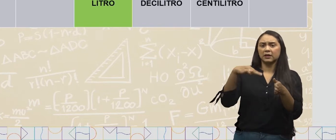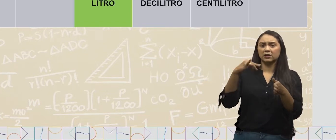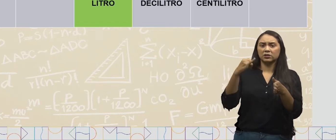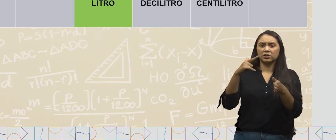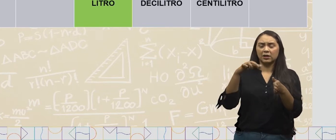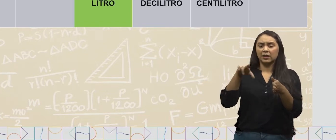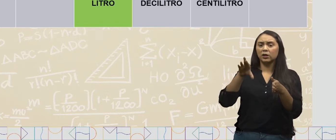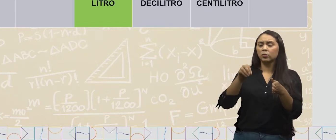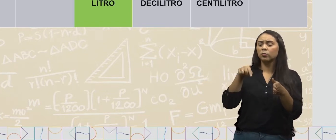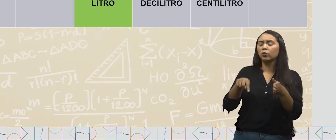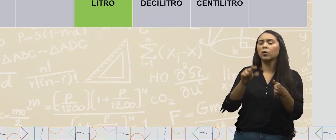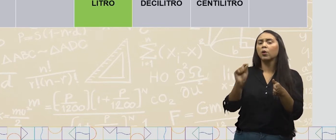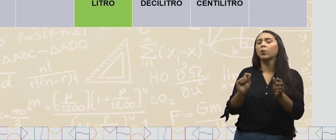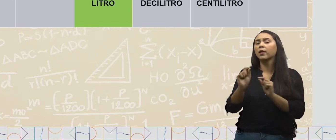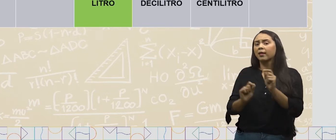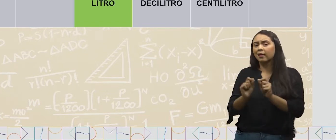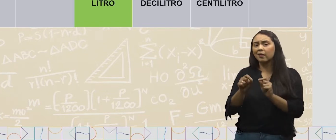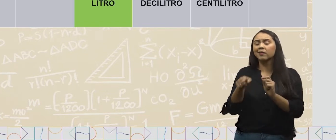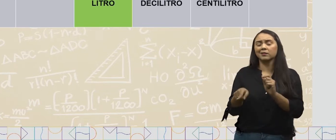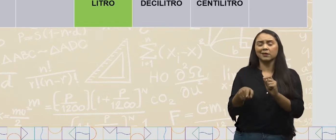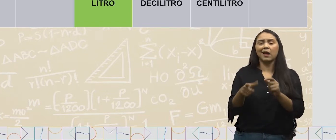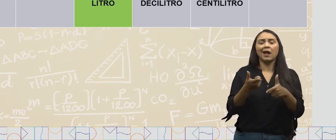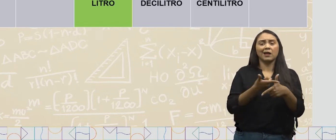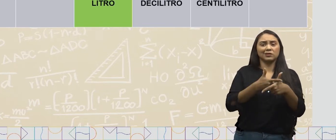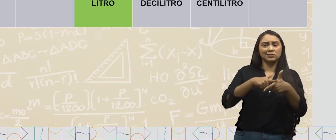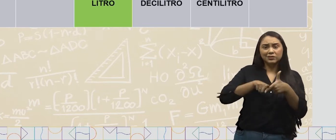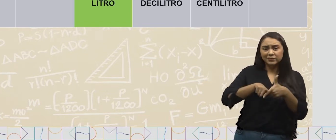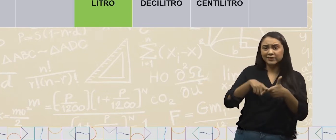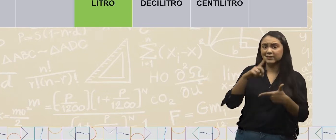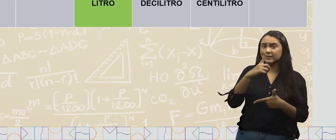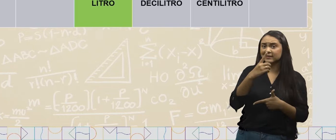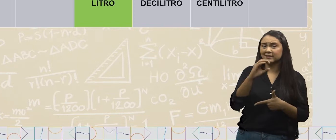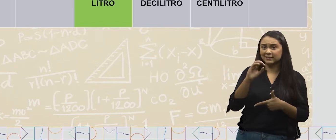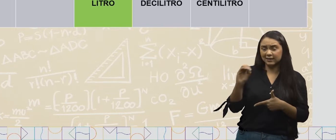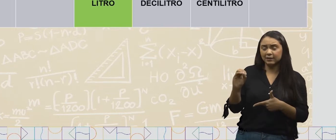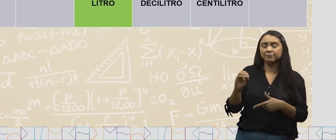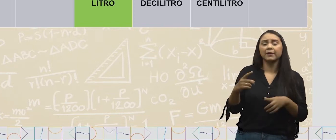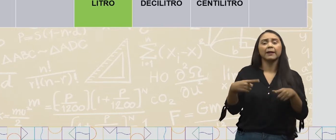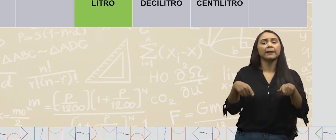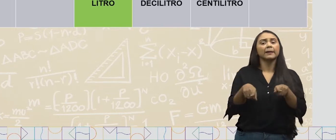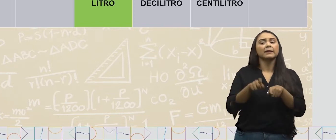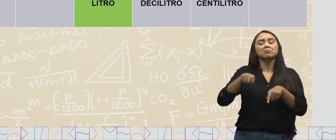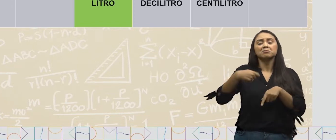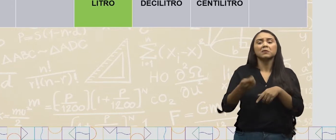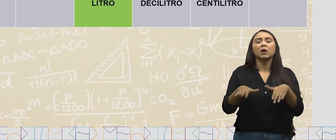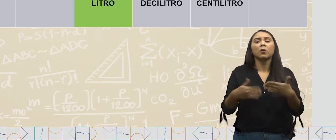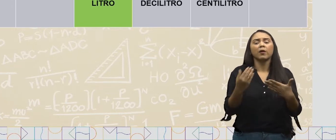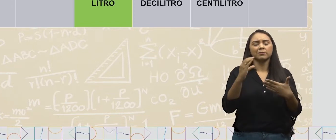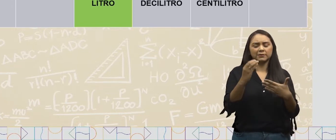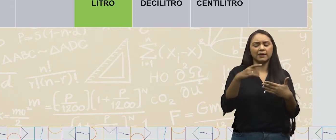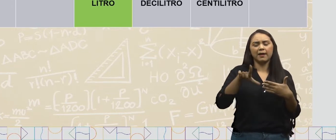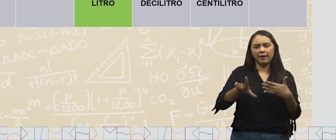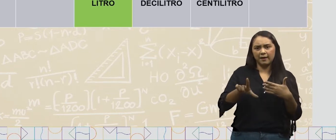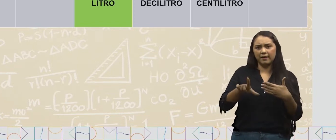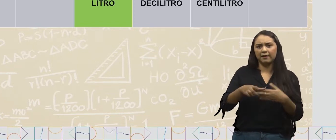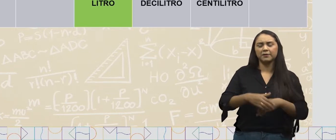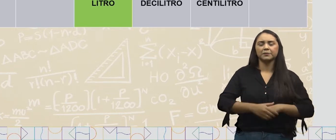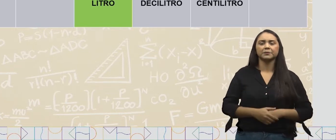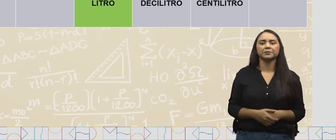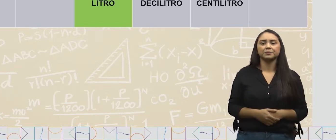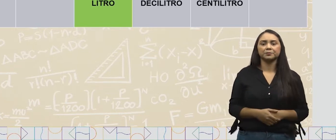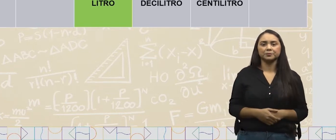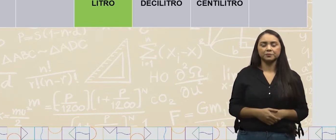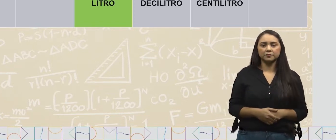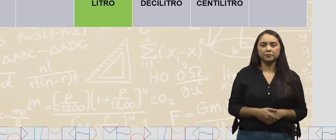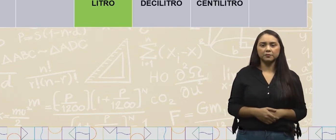centilitro. É o litro em 100 partes iguais e tem como símbolo as letras C,